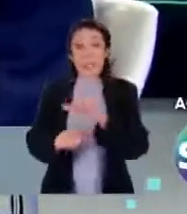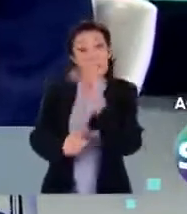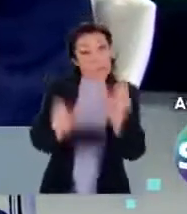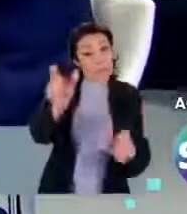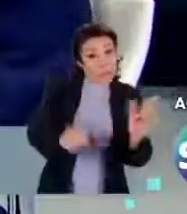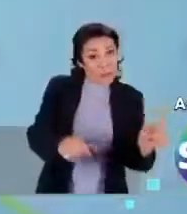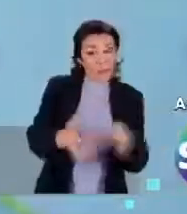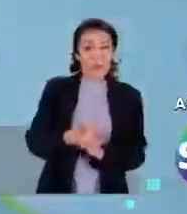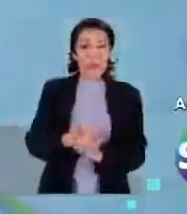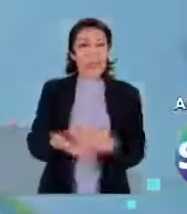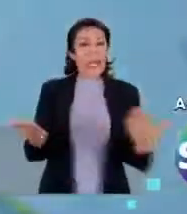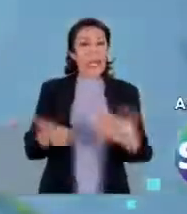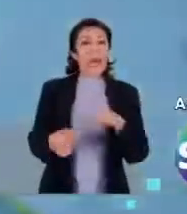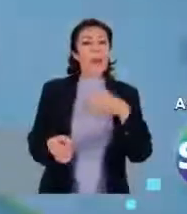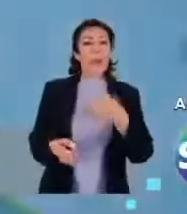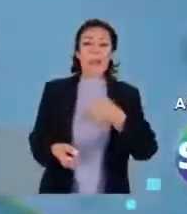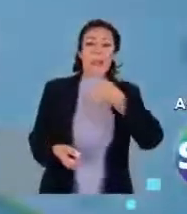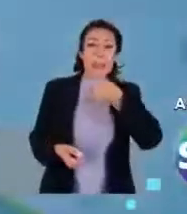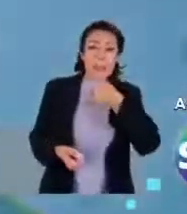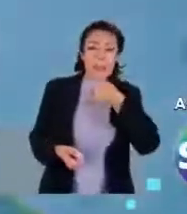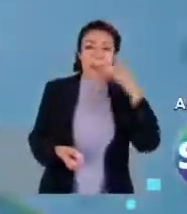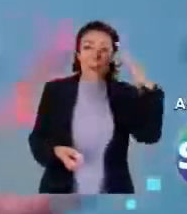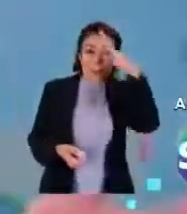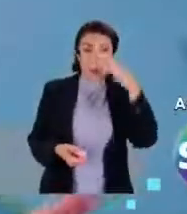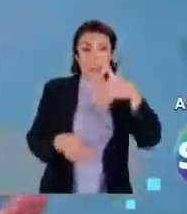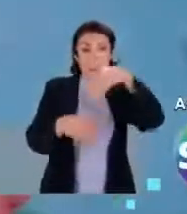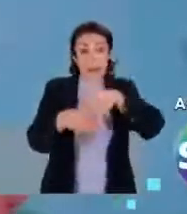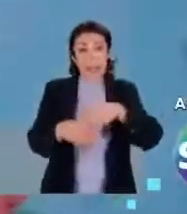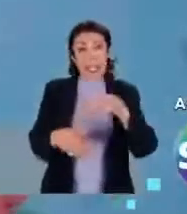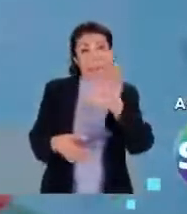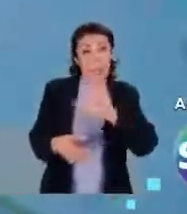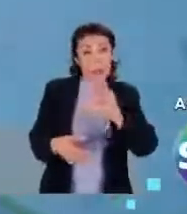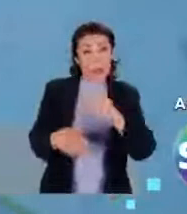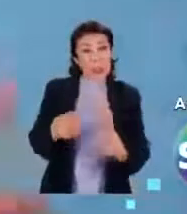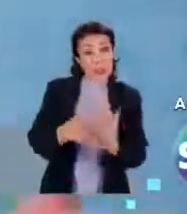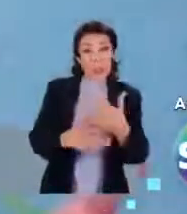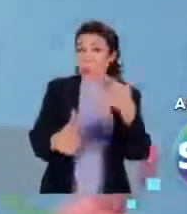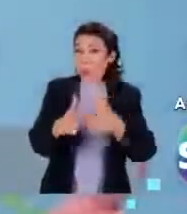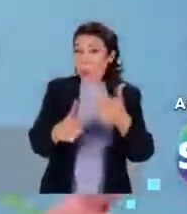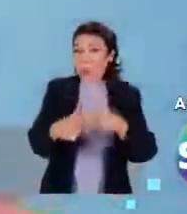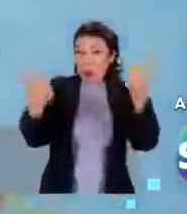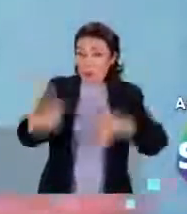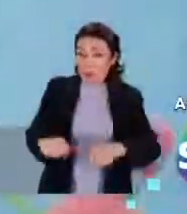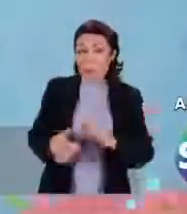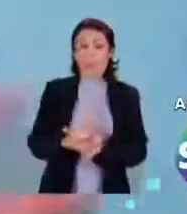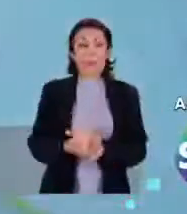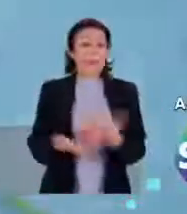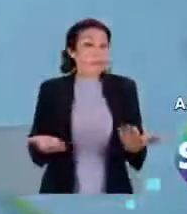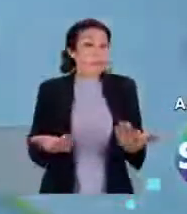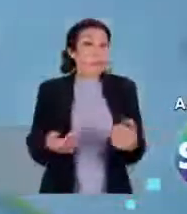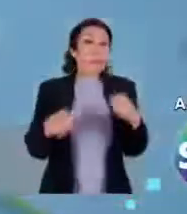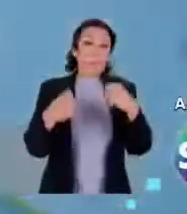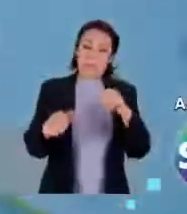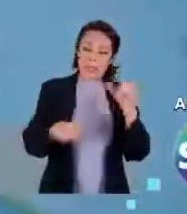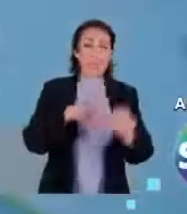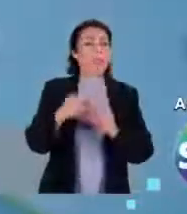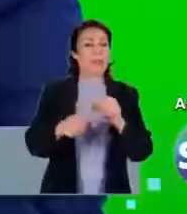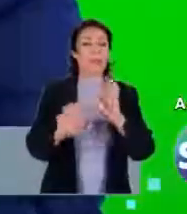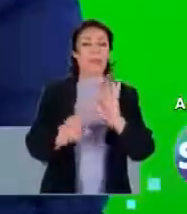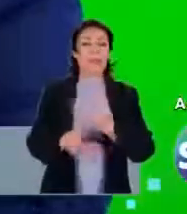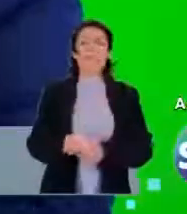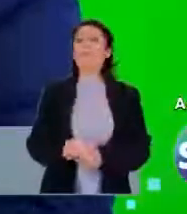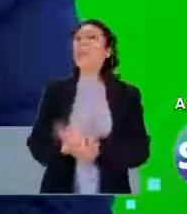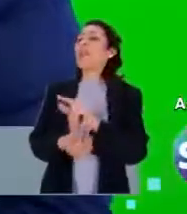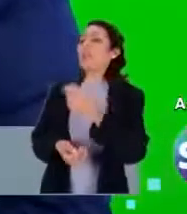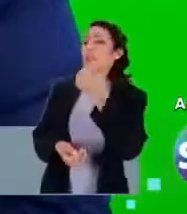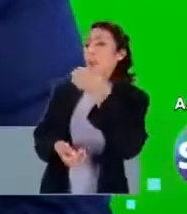agora a gente decepcionado com bolsonaro votar no Lula que produzir essa tragédia isso é a ciência da tragédia que eu preciso desarrumar essa bomba o senhor